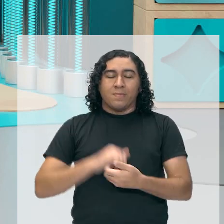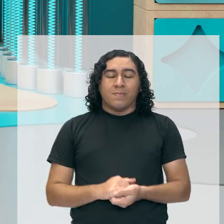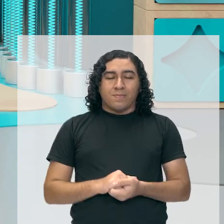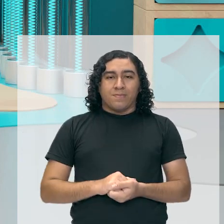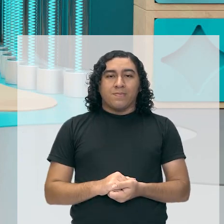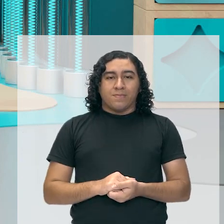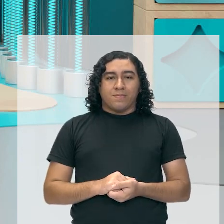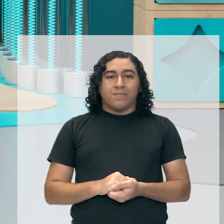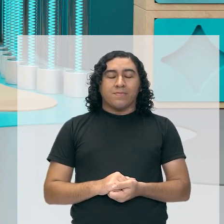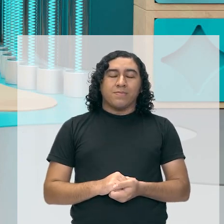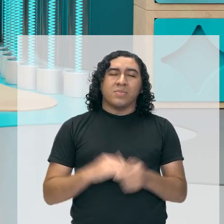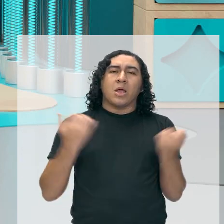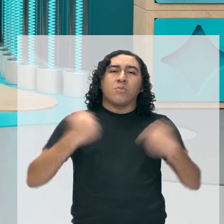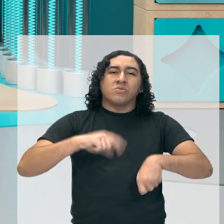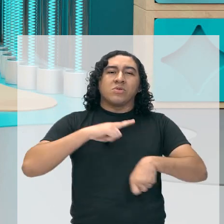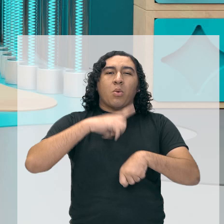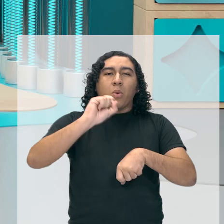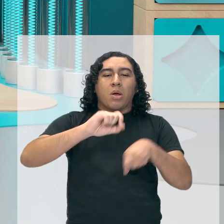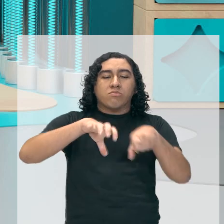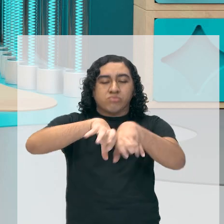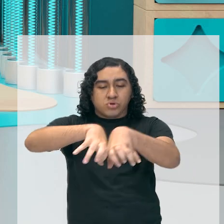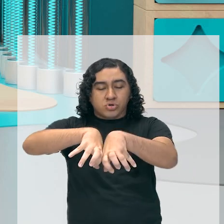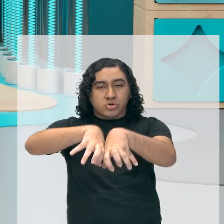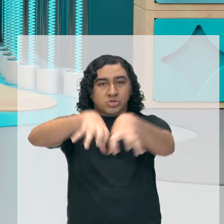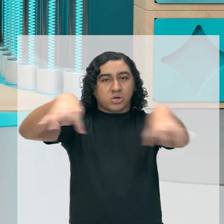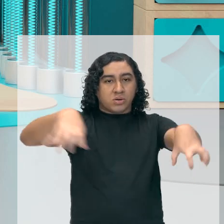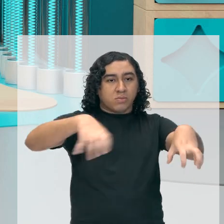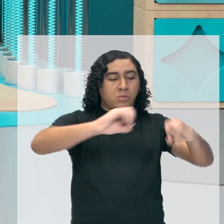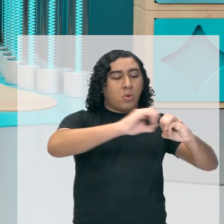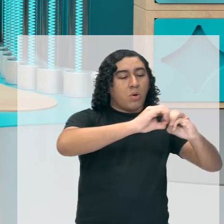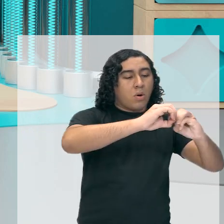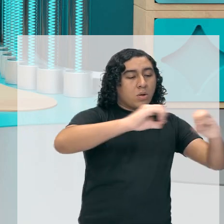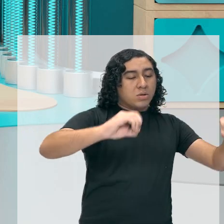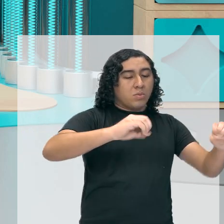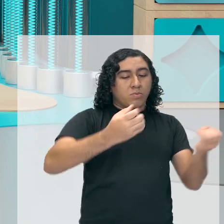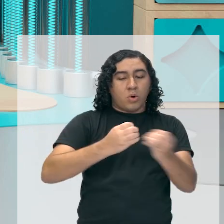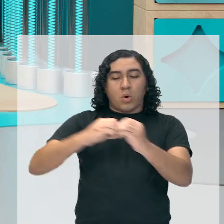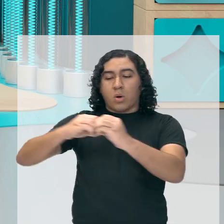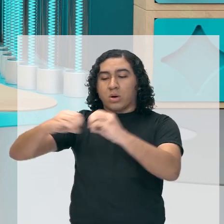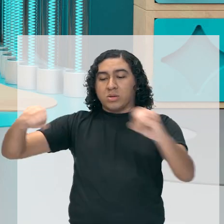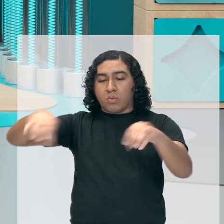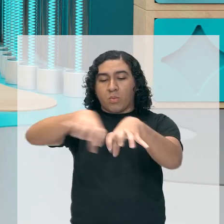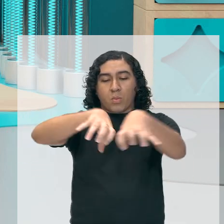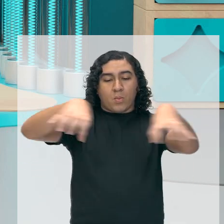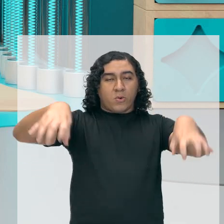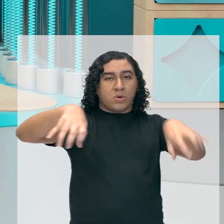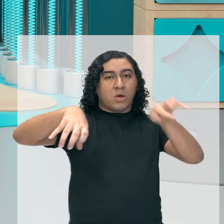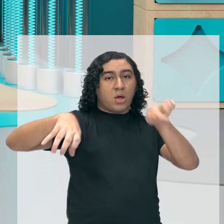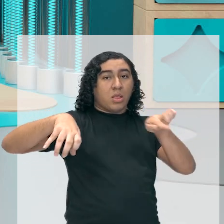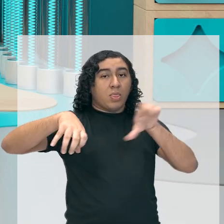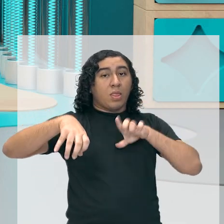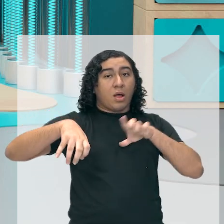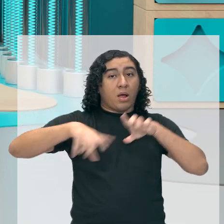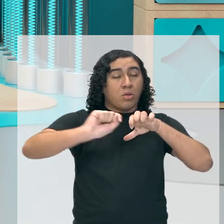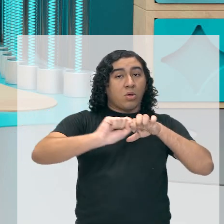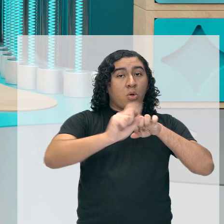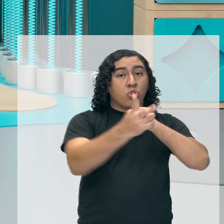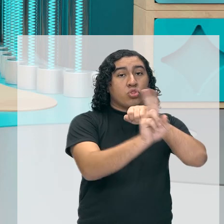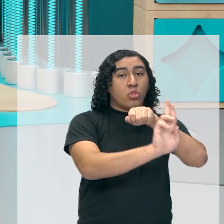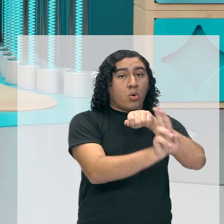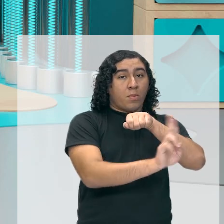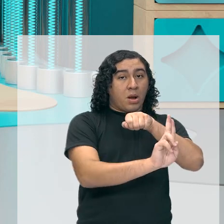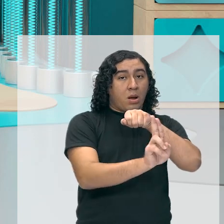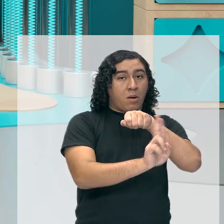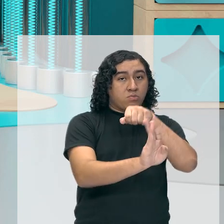posso dividir em 2 partes, certo? Essas partes, eu vou ter uma parte nominal, compondo